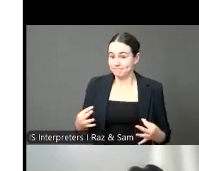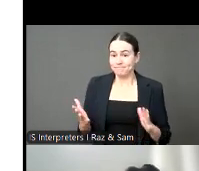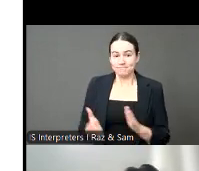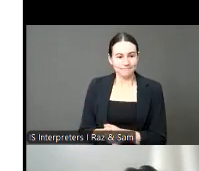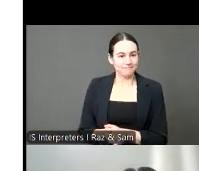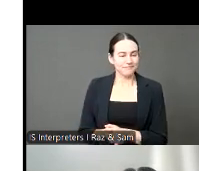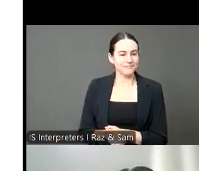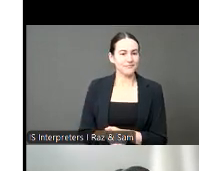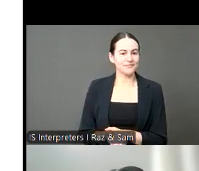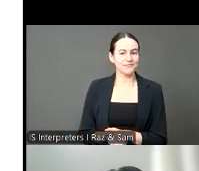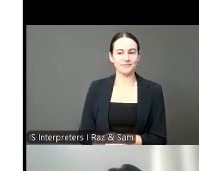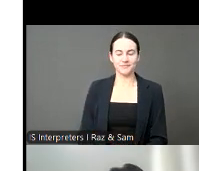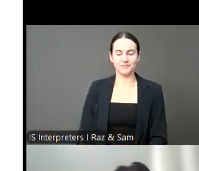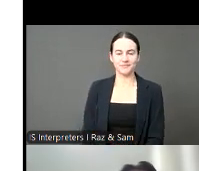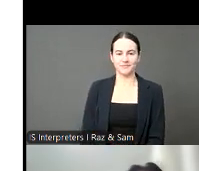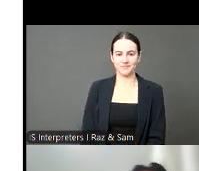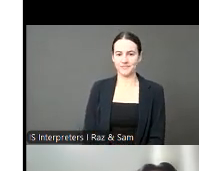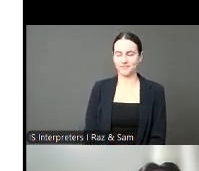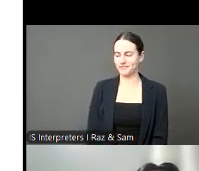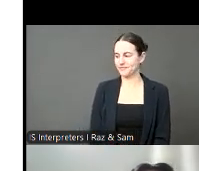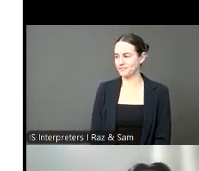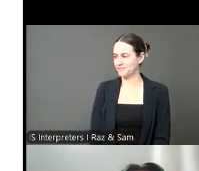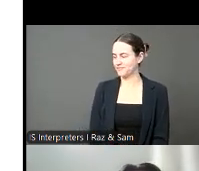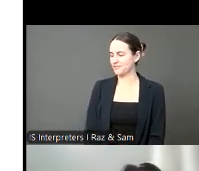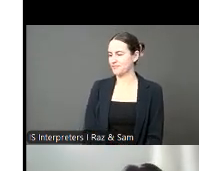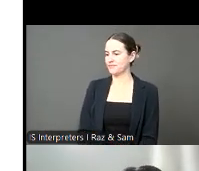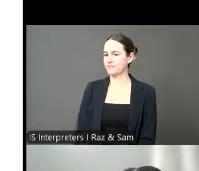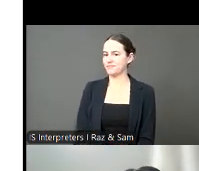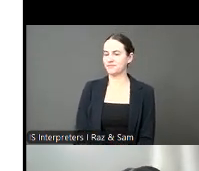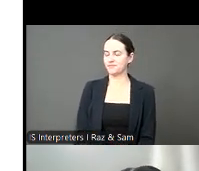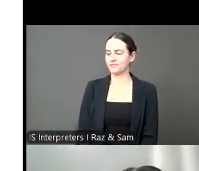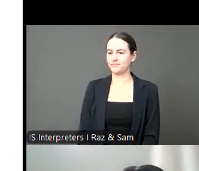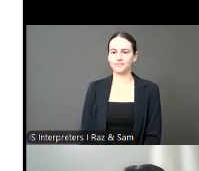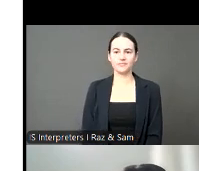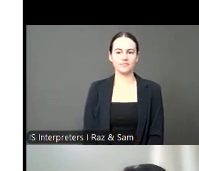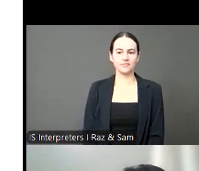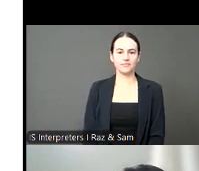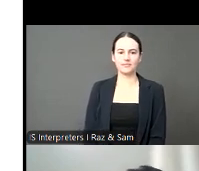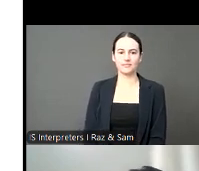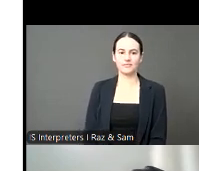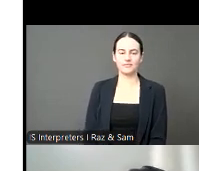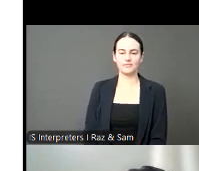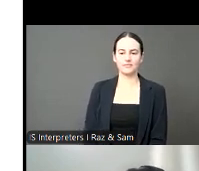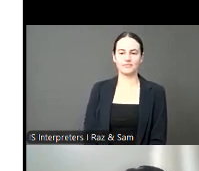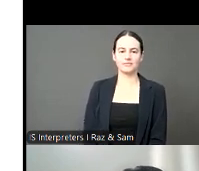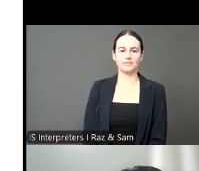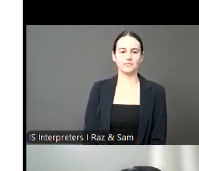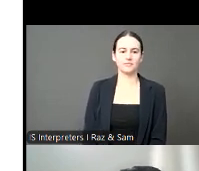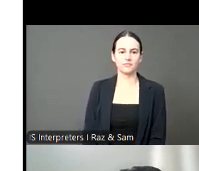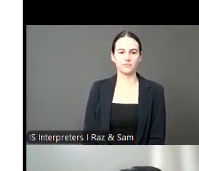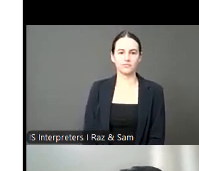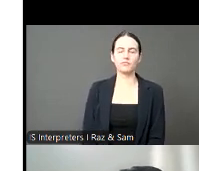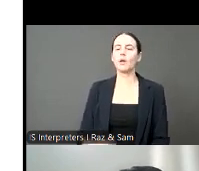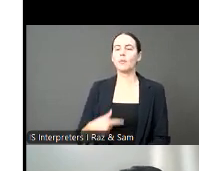eu vou falar sobre o Brasil Saudável, uma